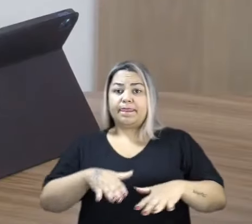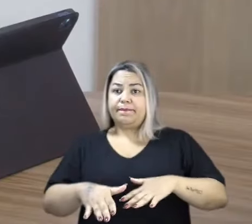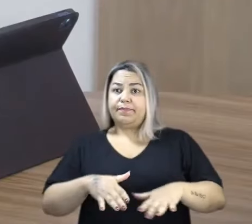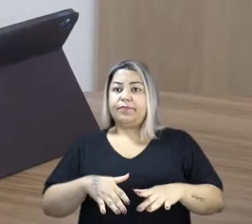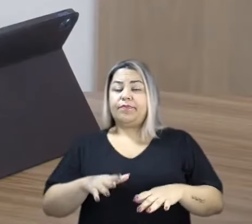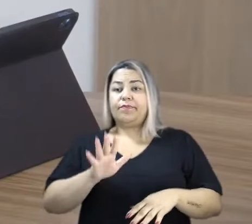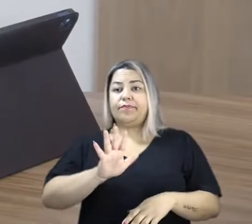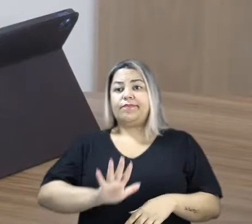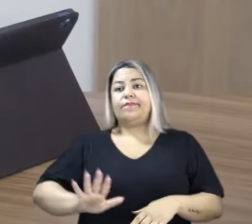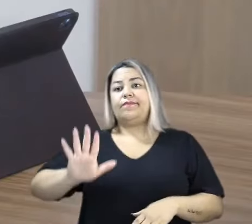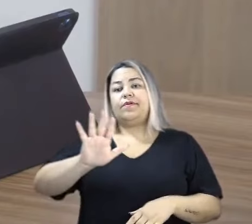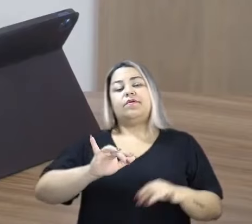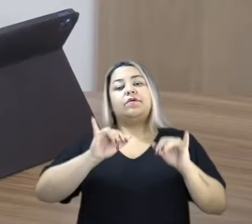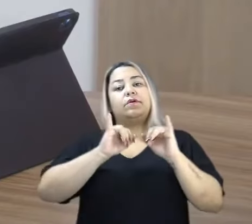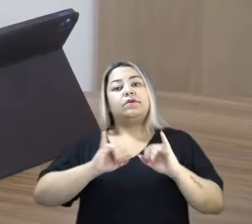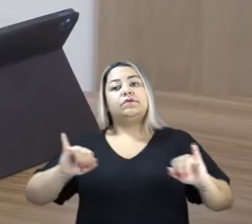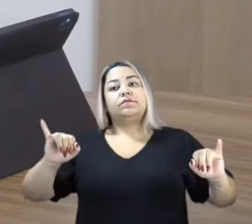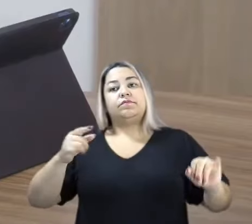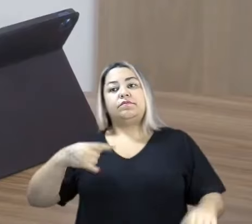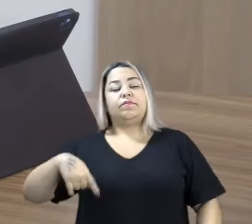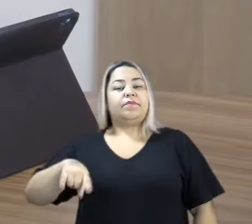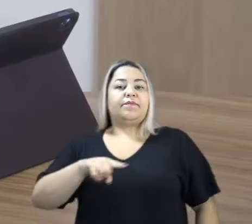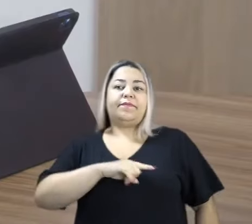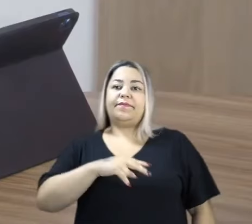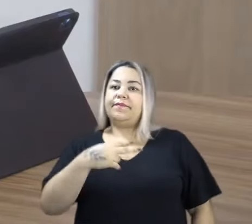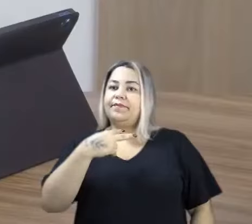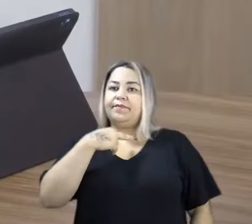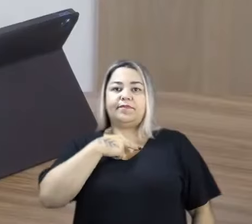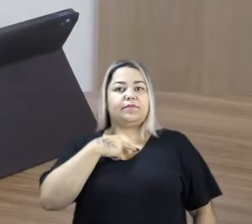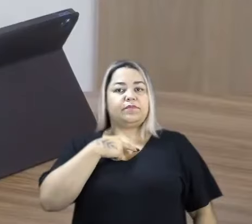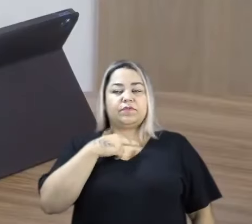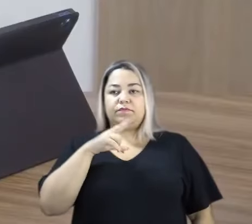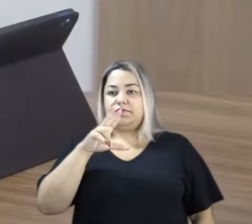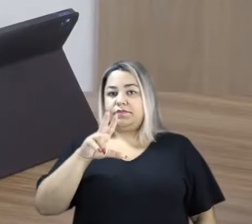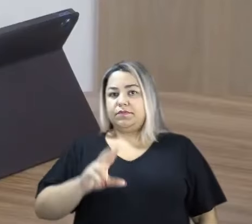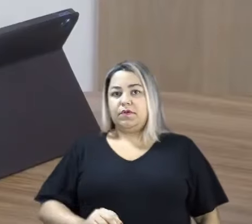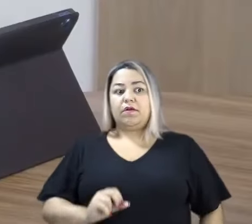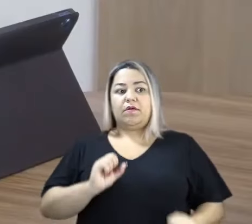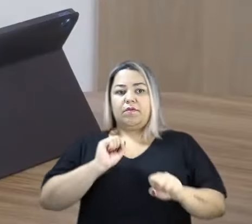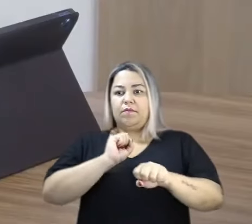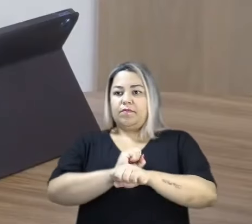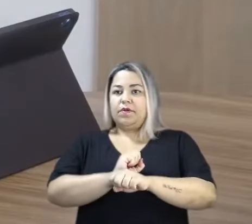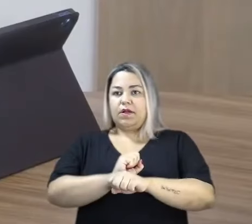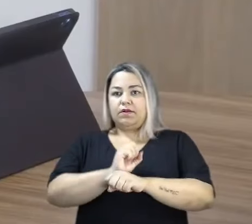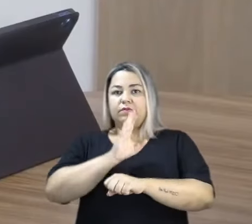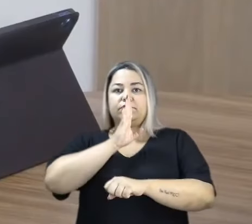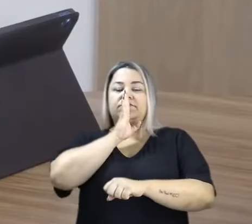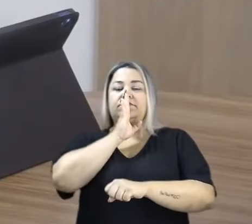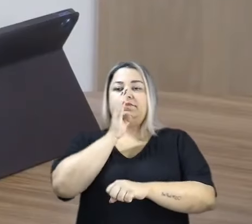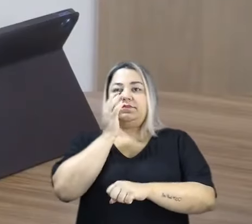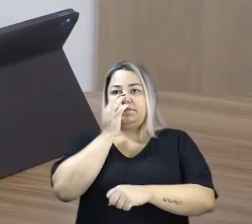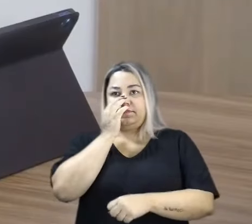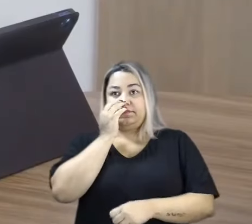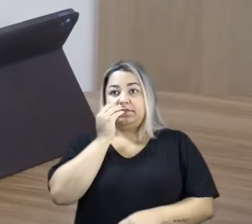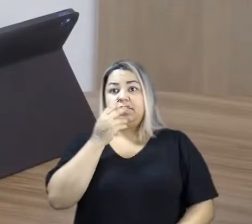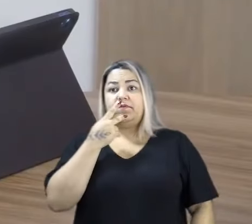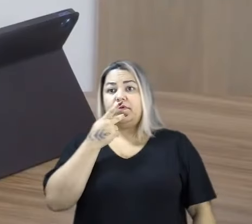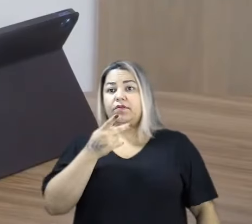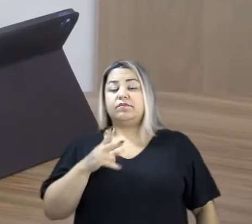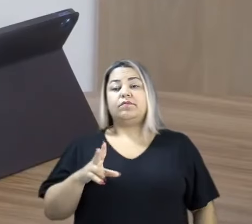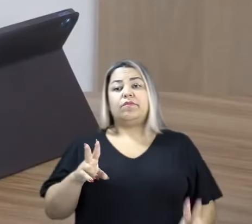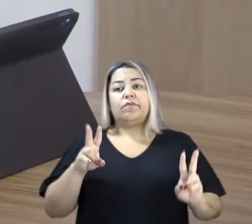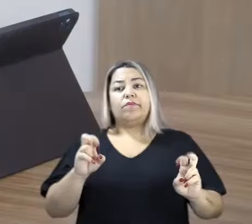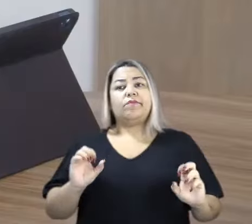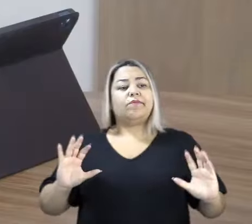nacional, ela deu um recado, e que a gente não pode, nesse momento, recuar de forma alguma. Eu falava muito sobre isso